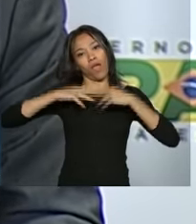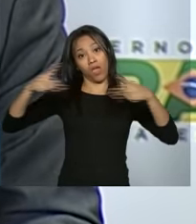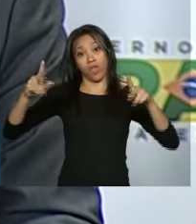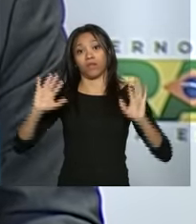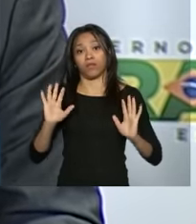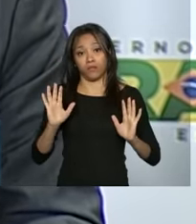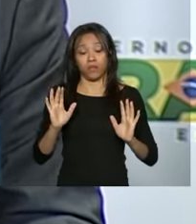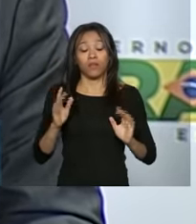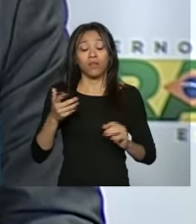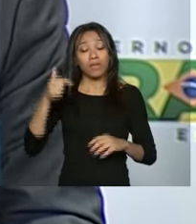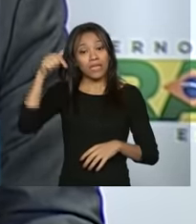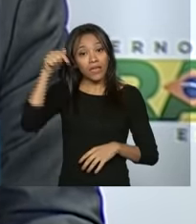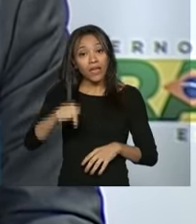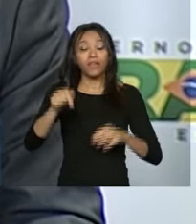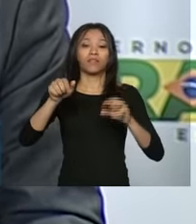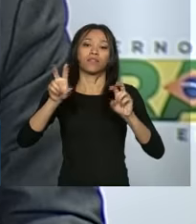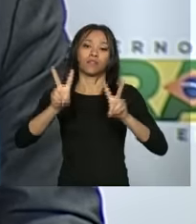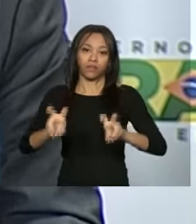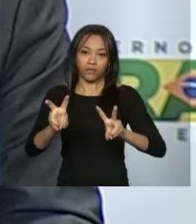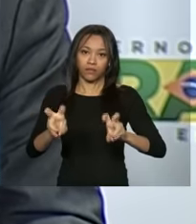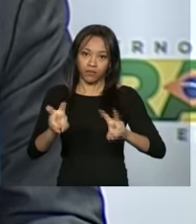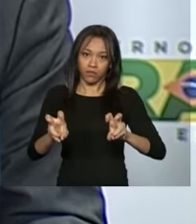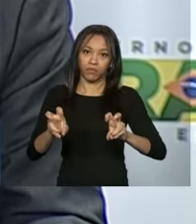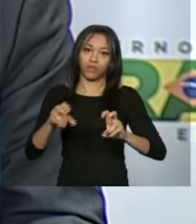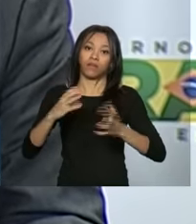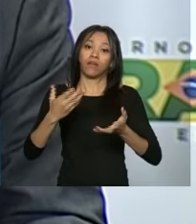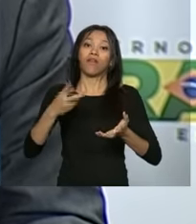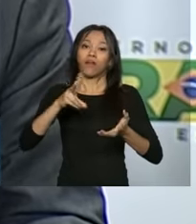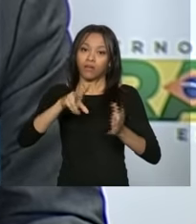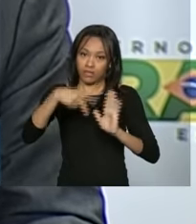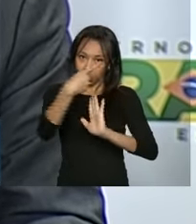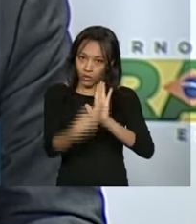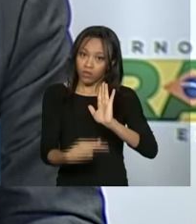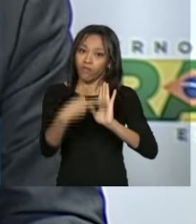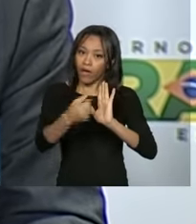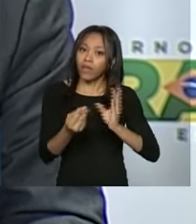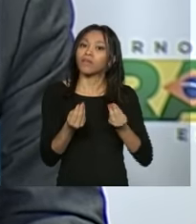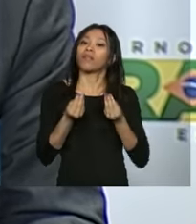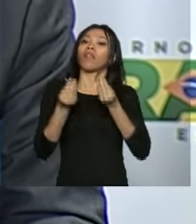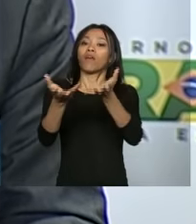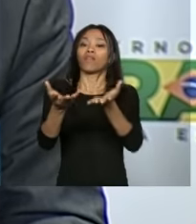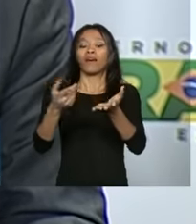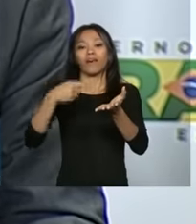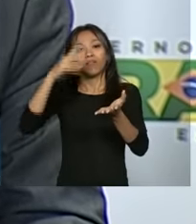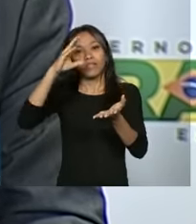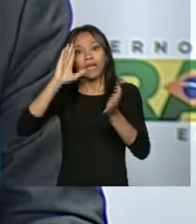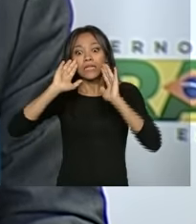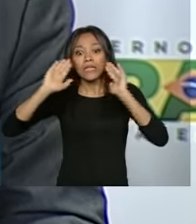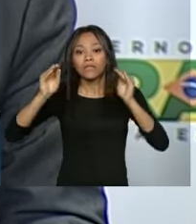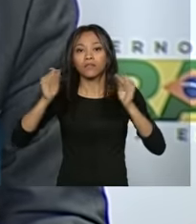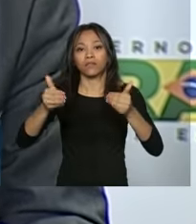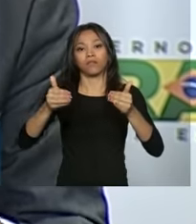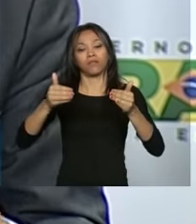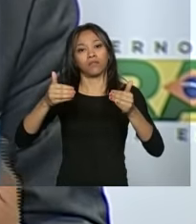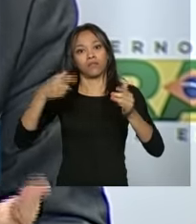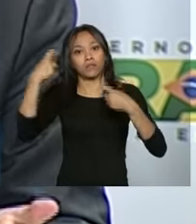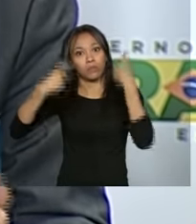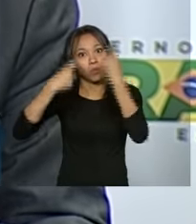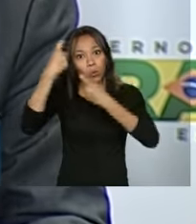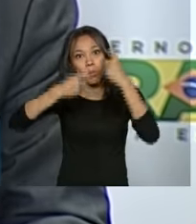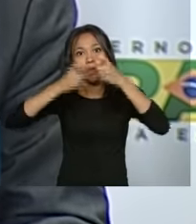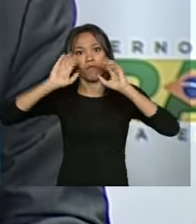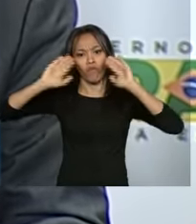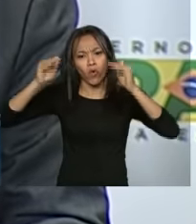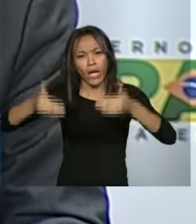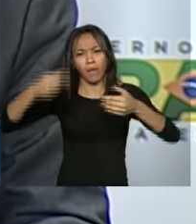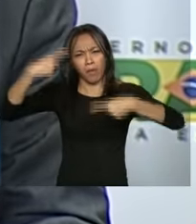esta matéria ela receberá no Congresso Nacional é um caráter de prioridade terá densidade